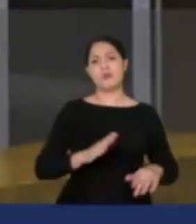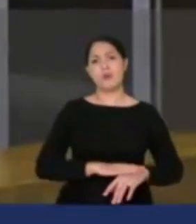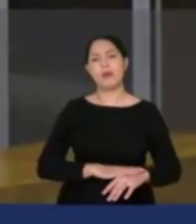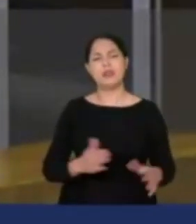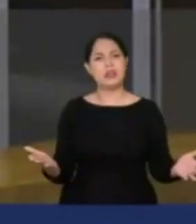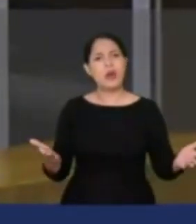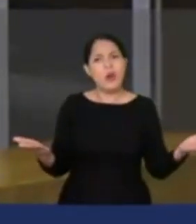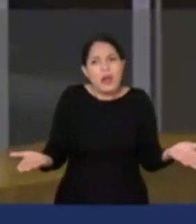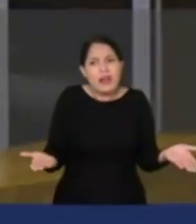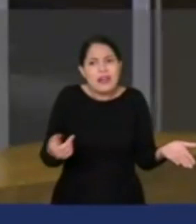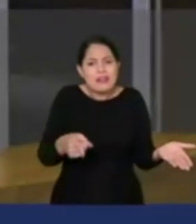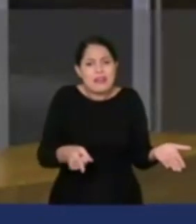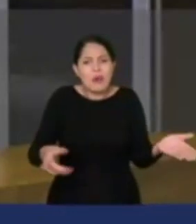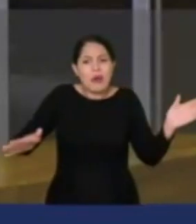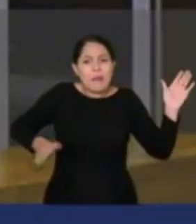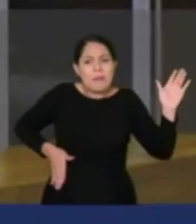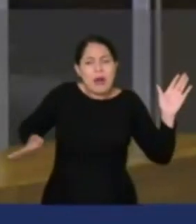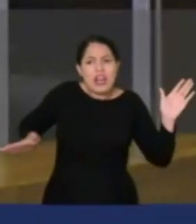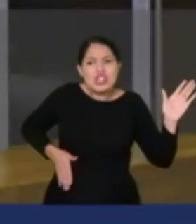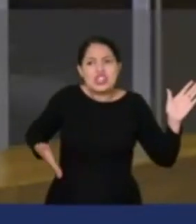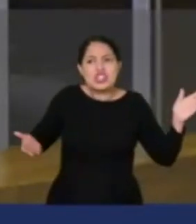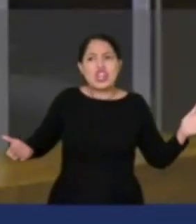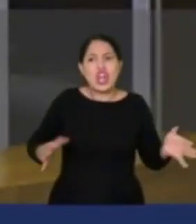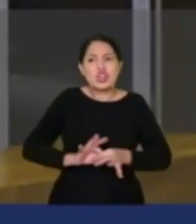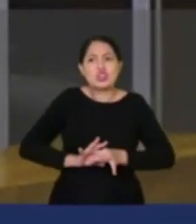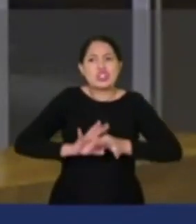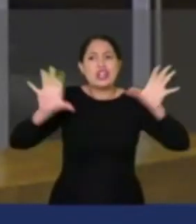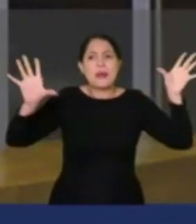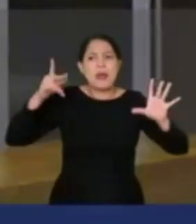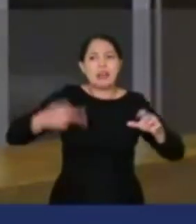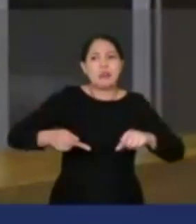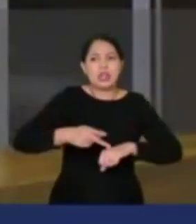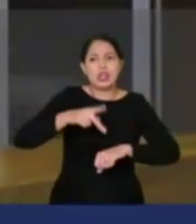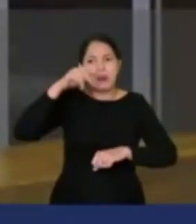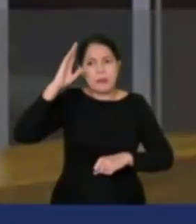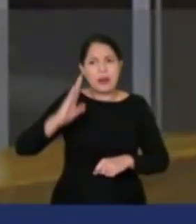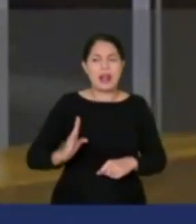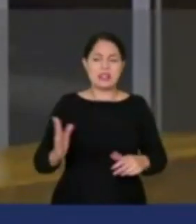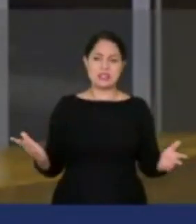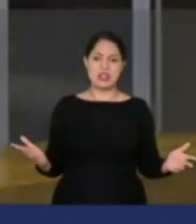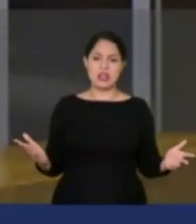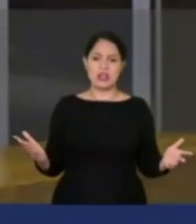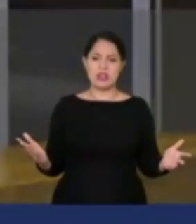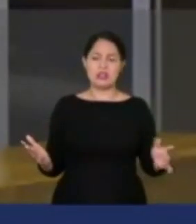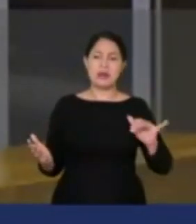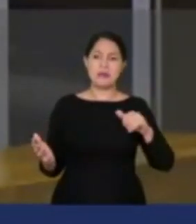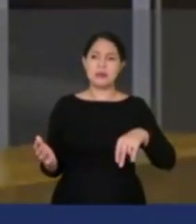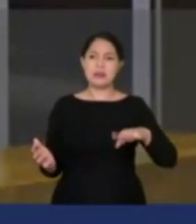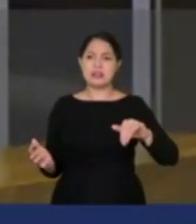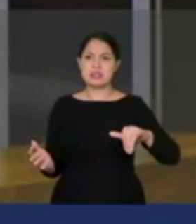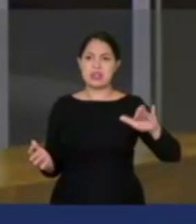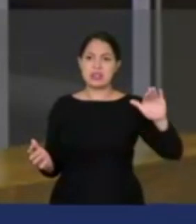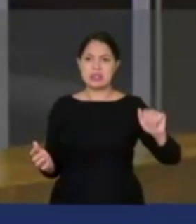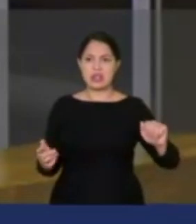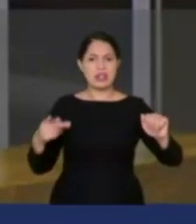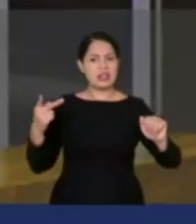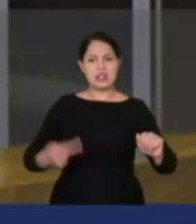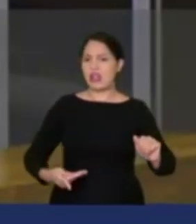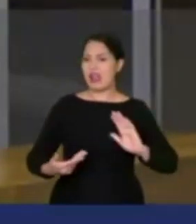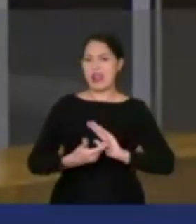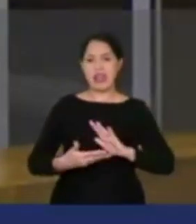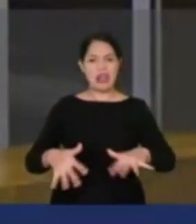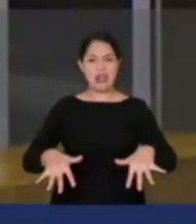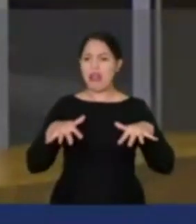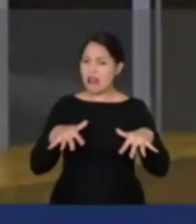tanto de bandidos soltos nesse país, que já deveriam estar presos depois da primeira instância, e a Câmara,